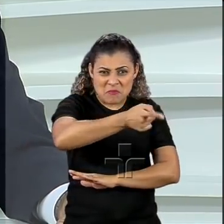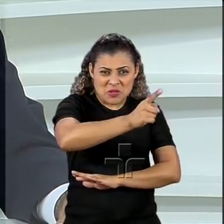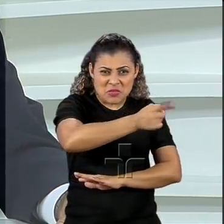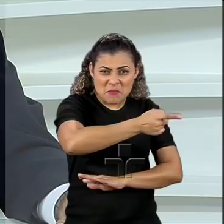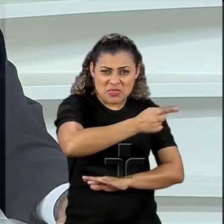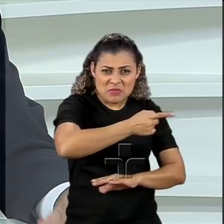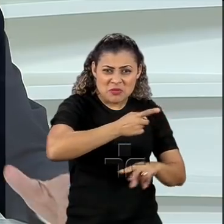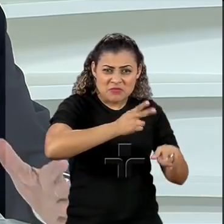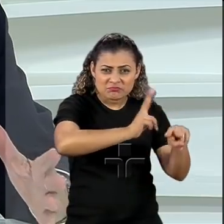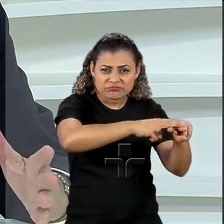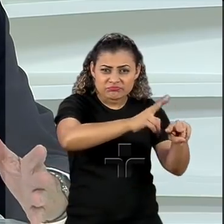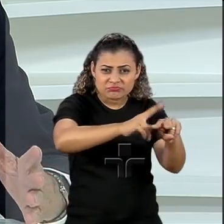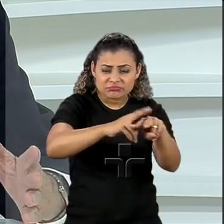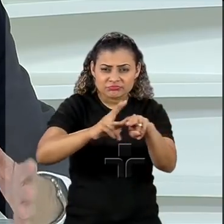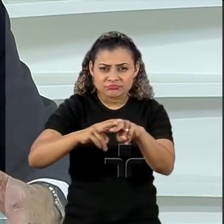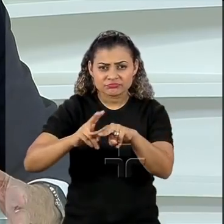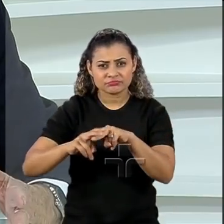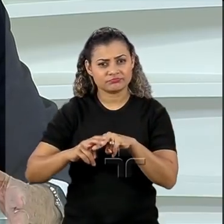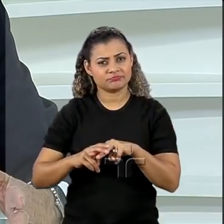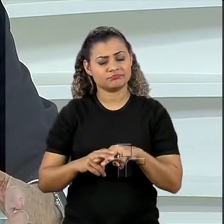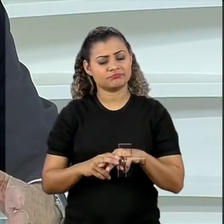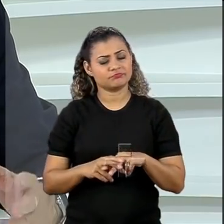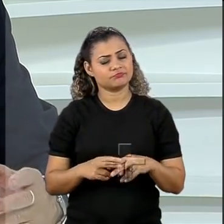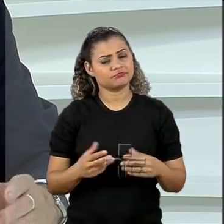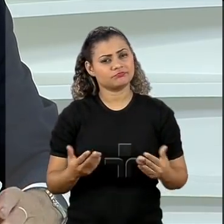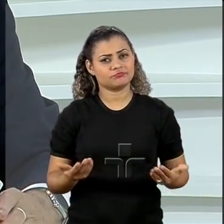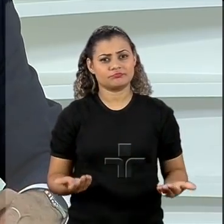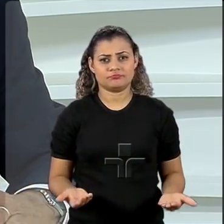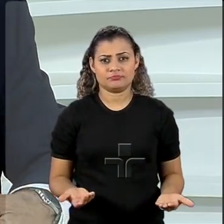presídios. Eu